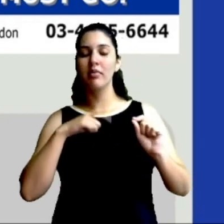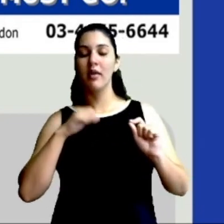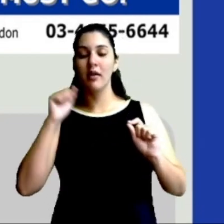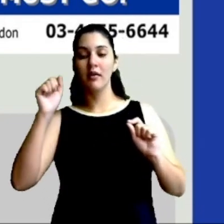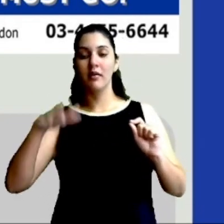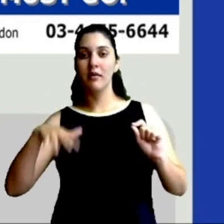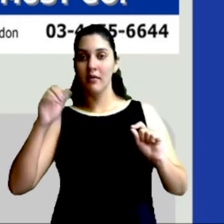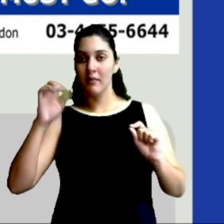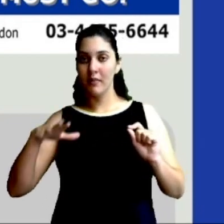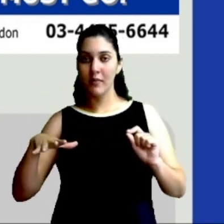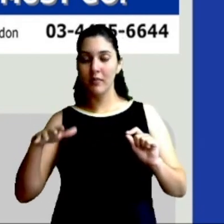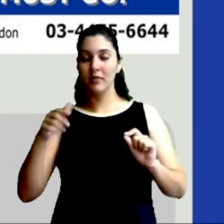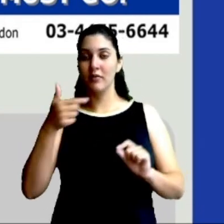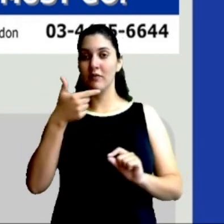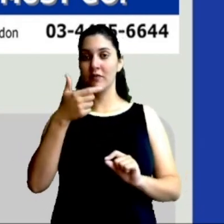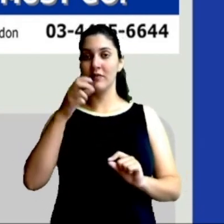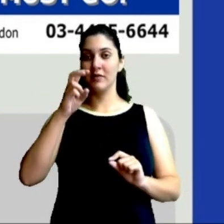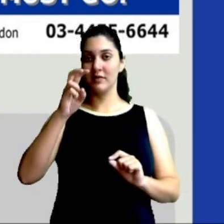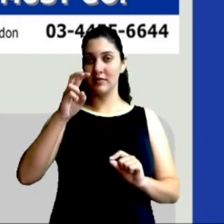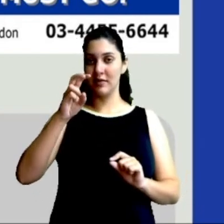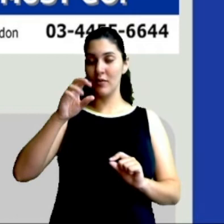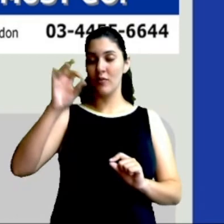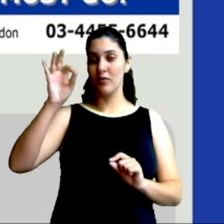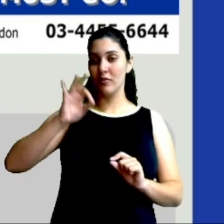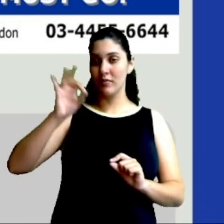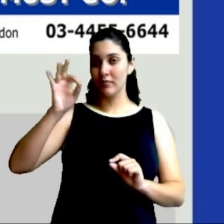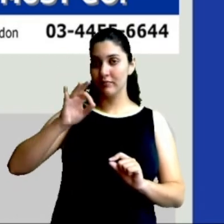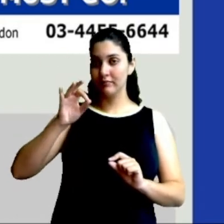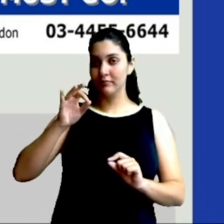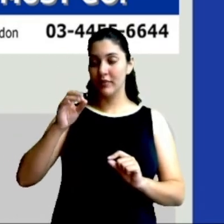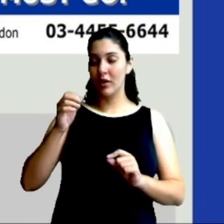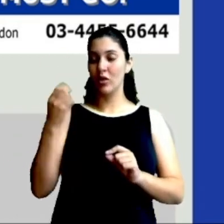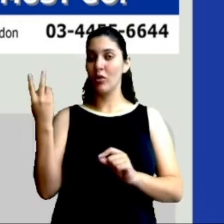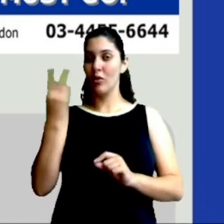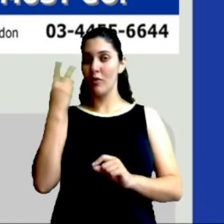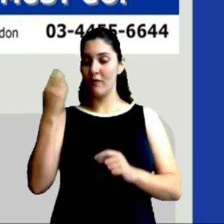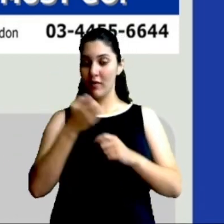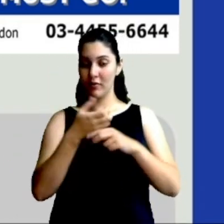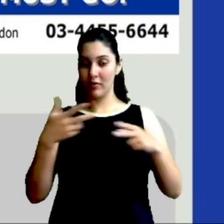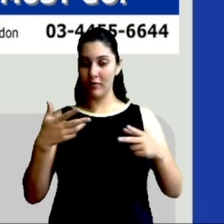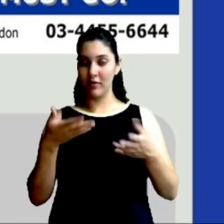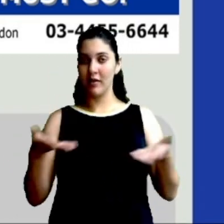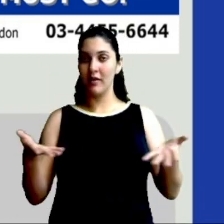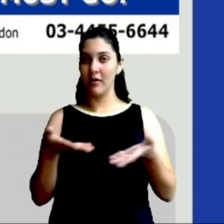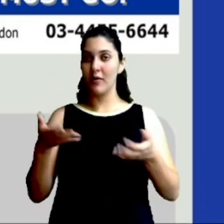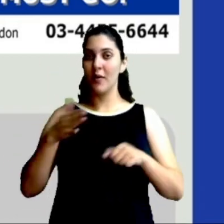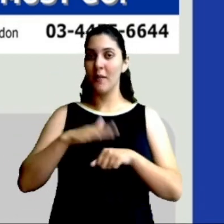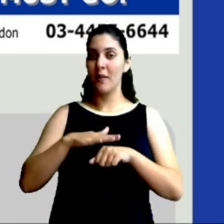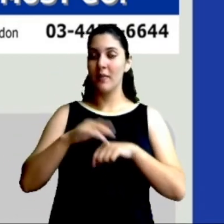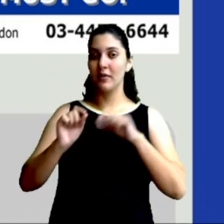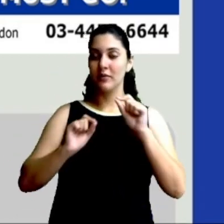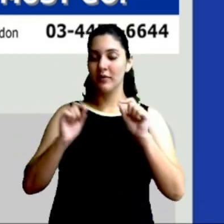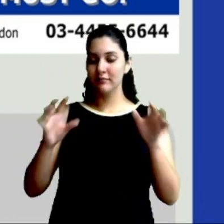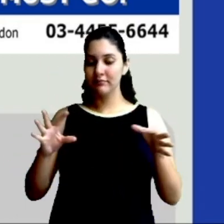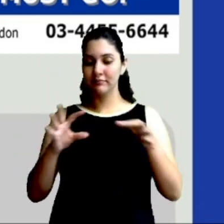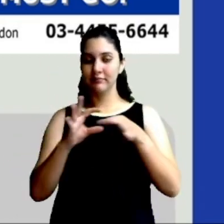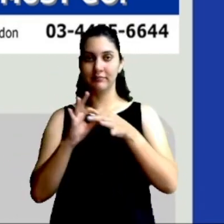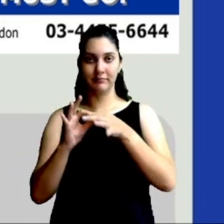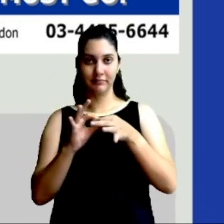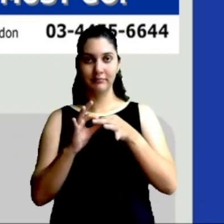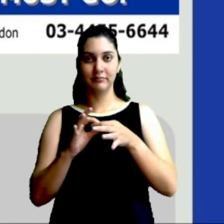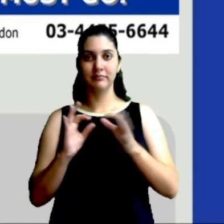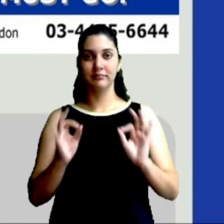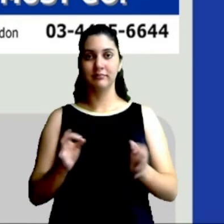com 25% de redução no valor do produto. E aí é a hora da gente fazer meio que uma associação, tá,